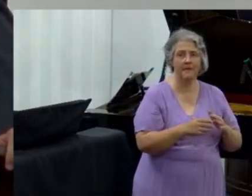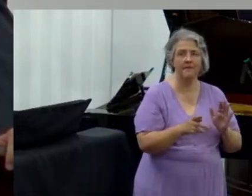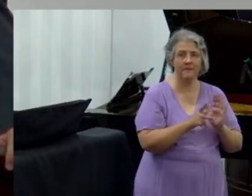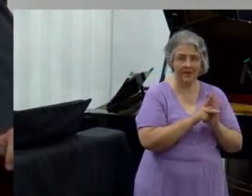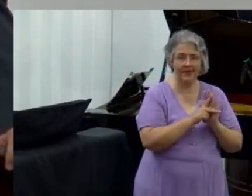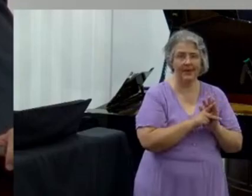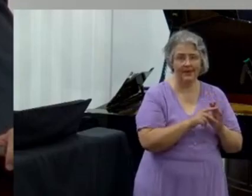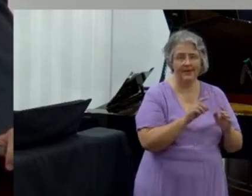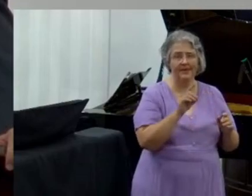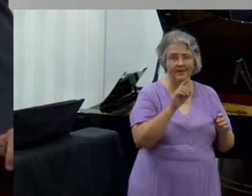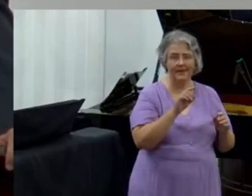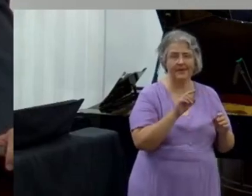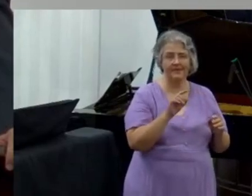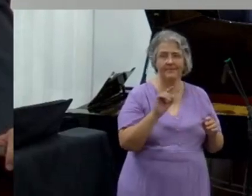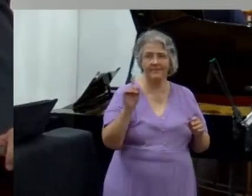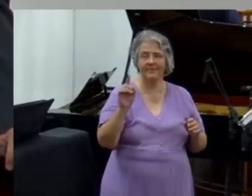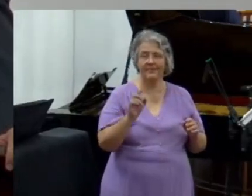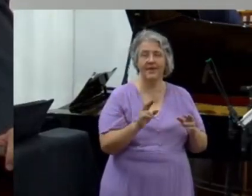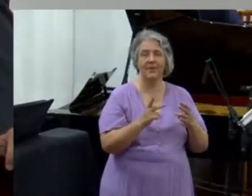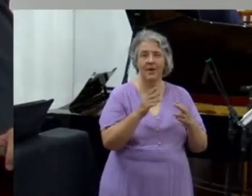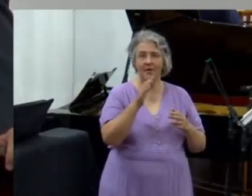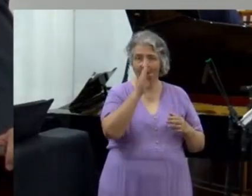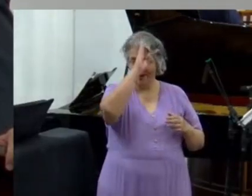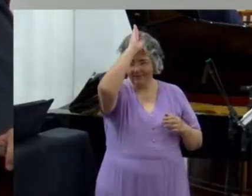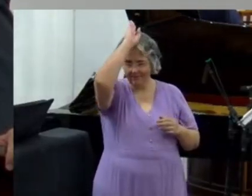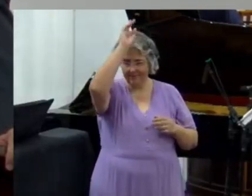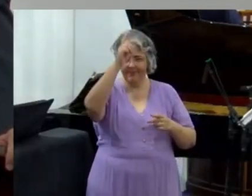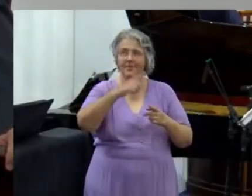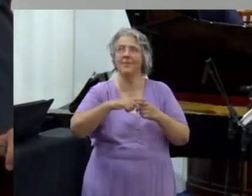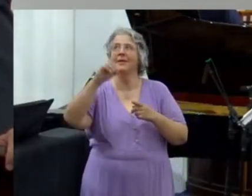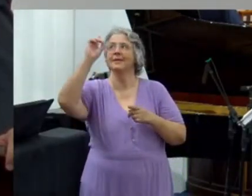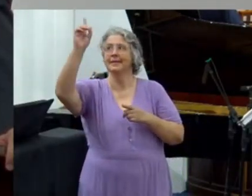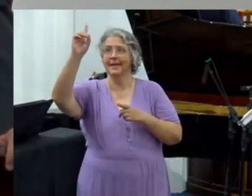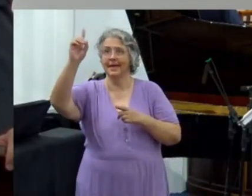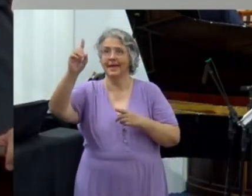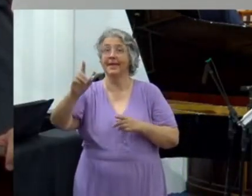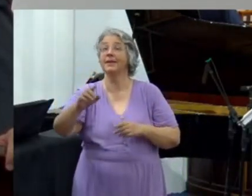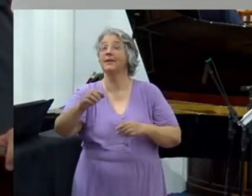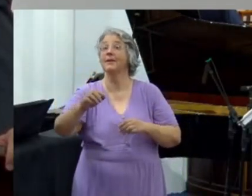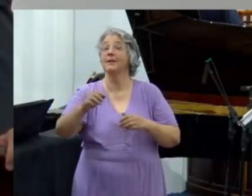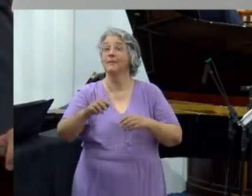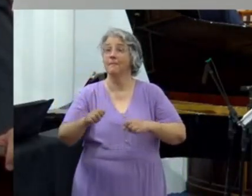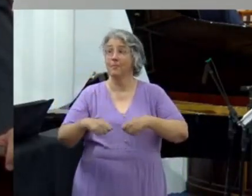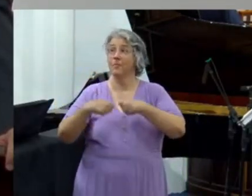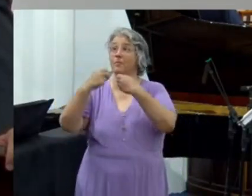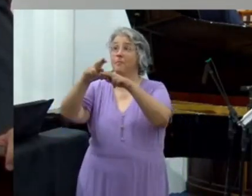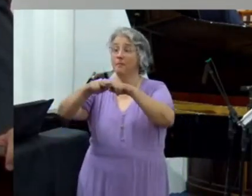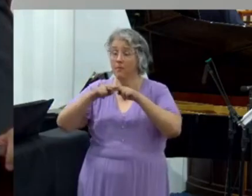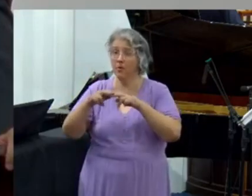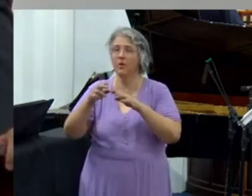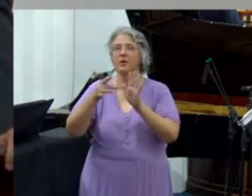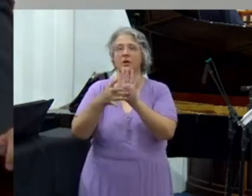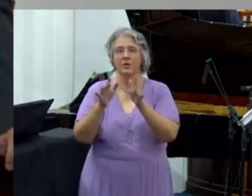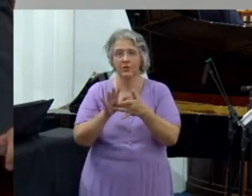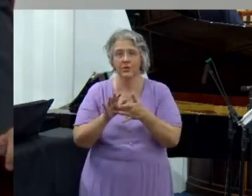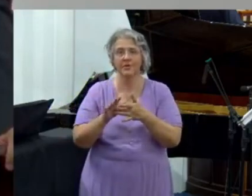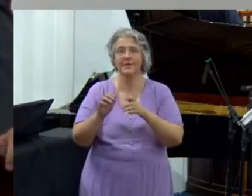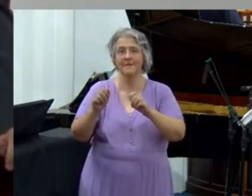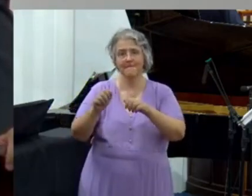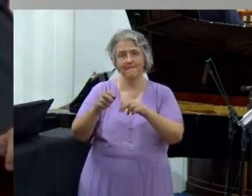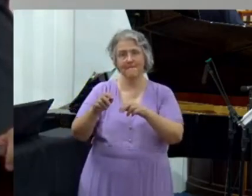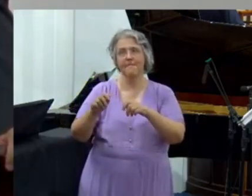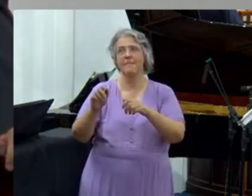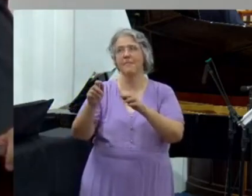em Romanos capítulo 11. Dele, por meio dele e para ele são todas as